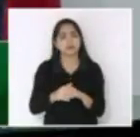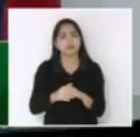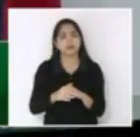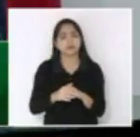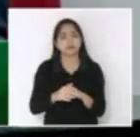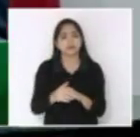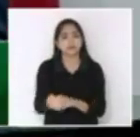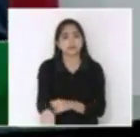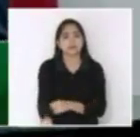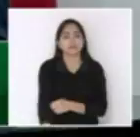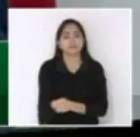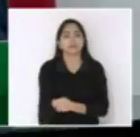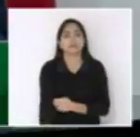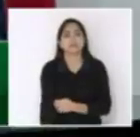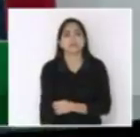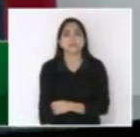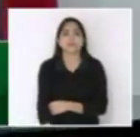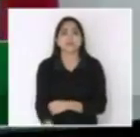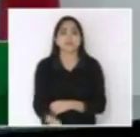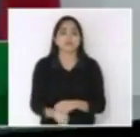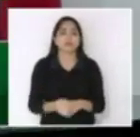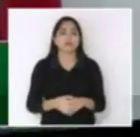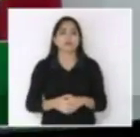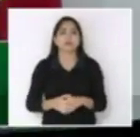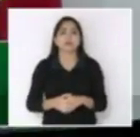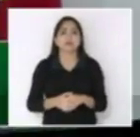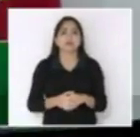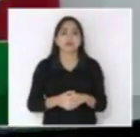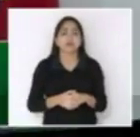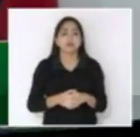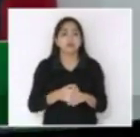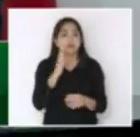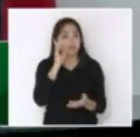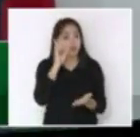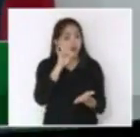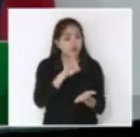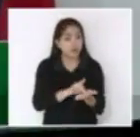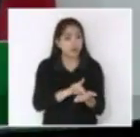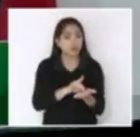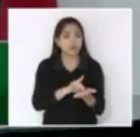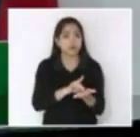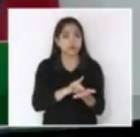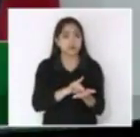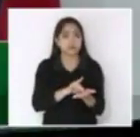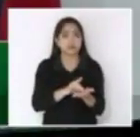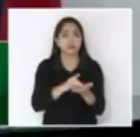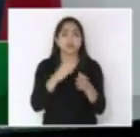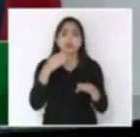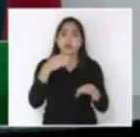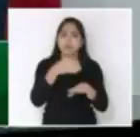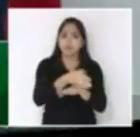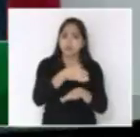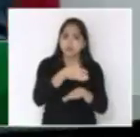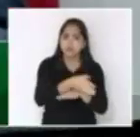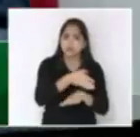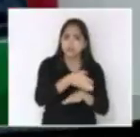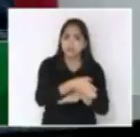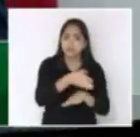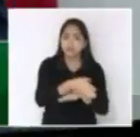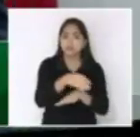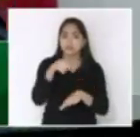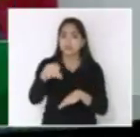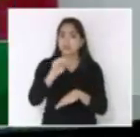e vivenciarmos e estudarmos e reconhecermos a forte participação de Santa